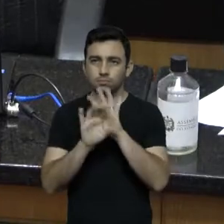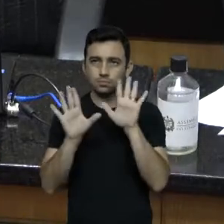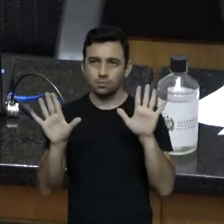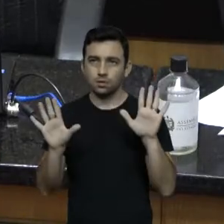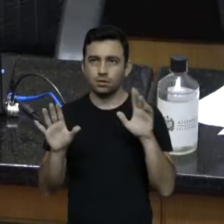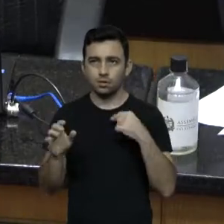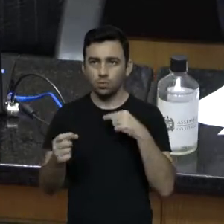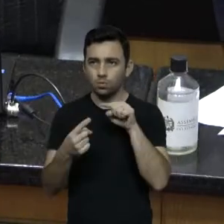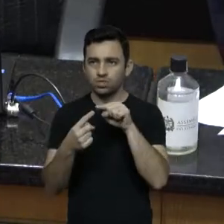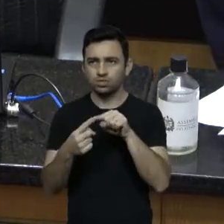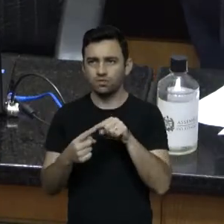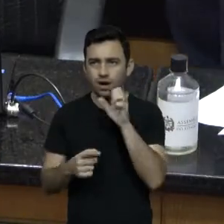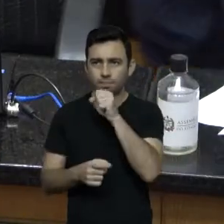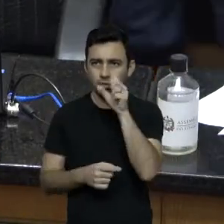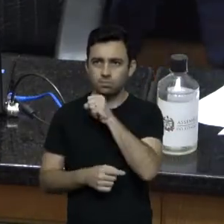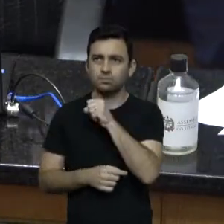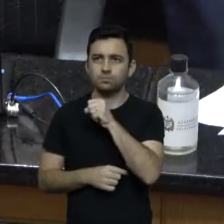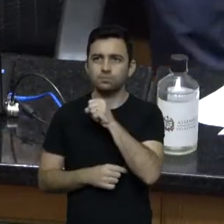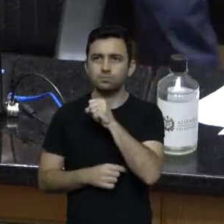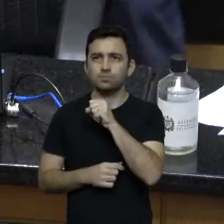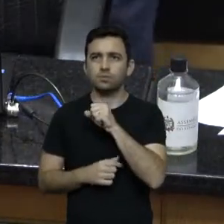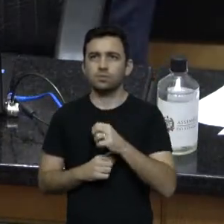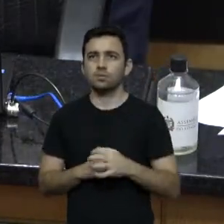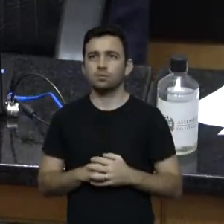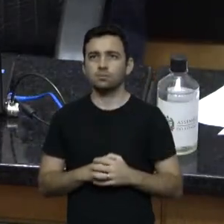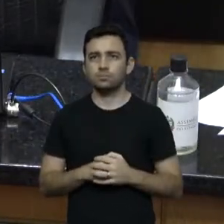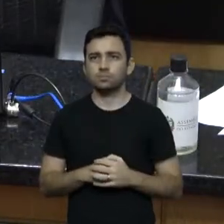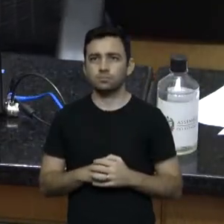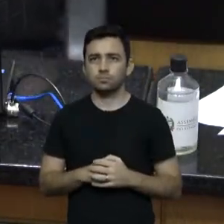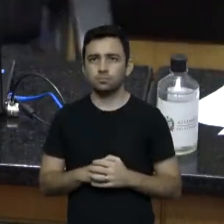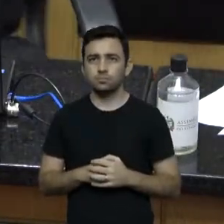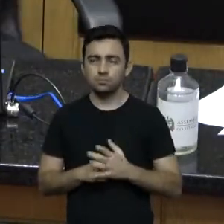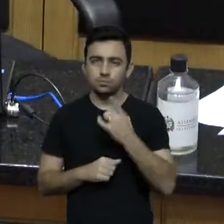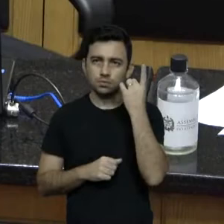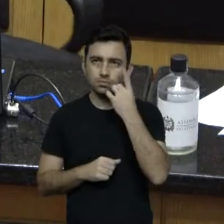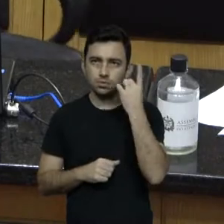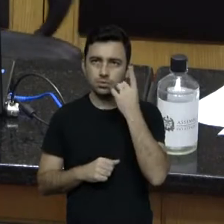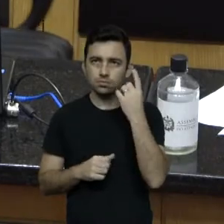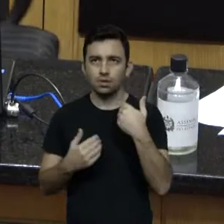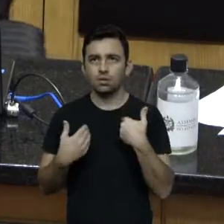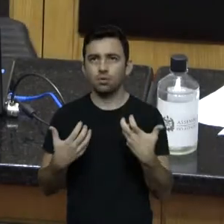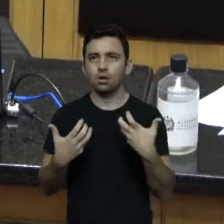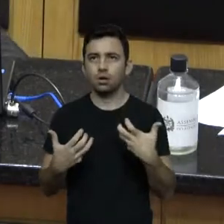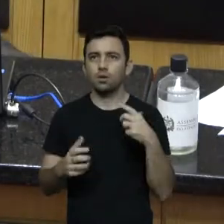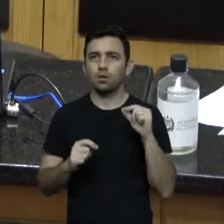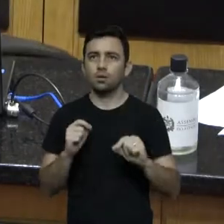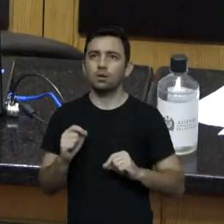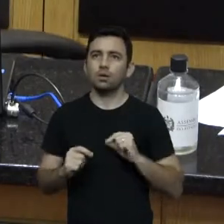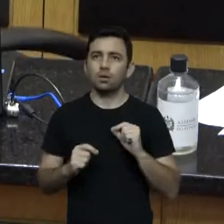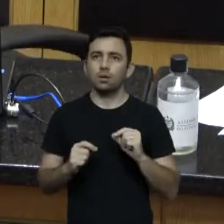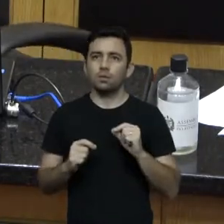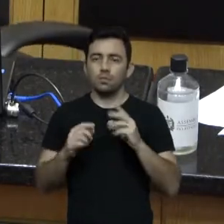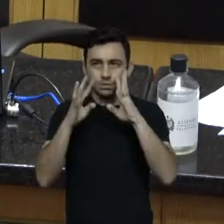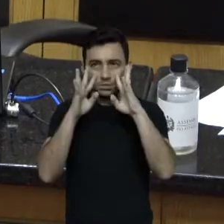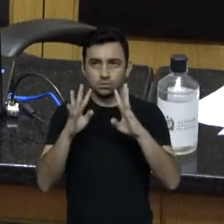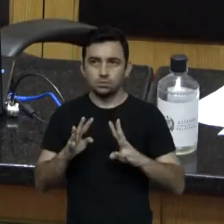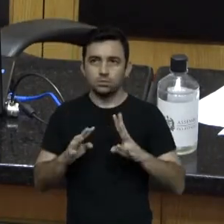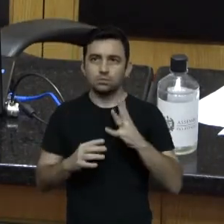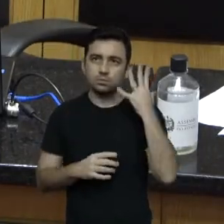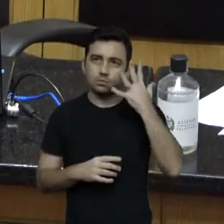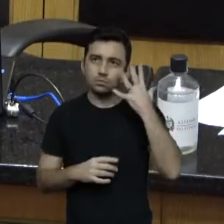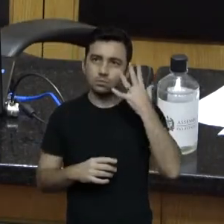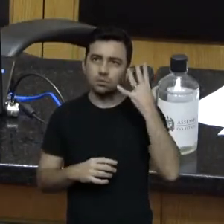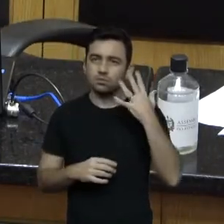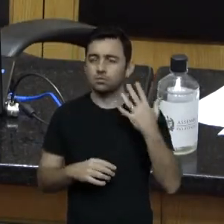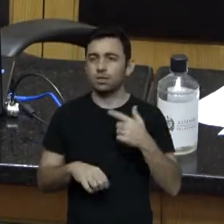bastante objetivo de levantar eu gostaria que vossa excelência é ouvisse a nossa fala já que